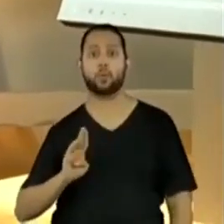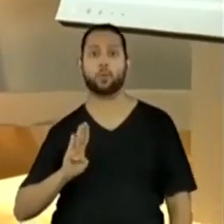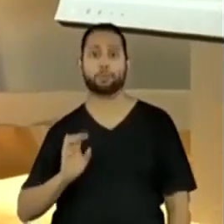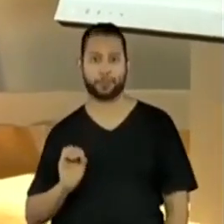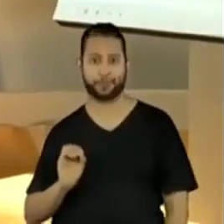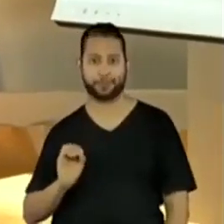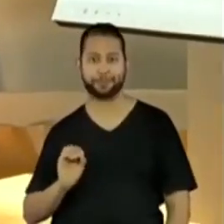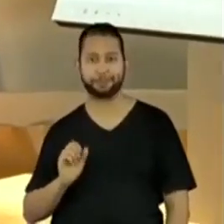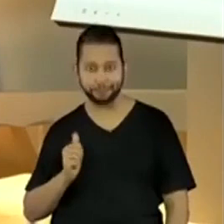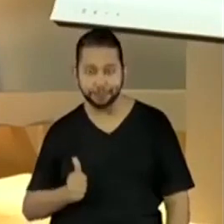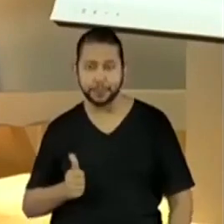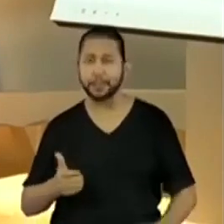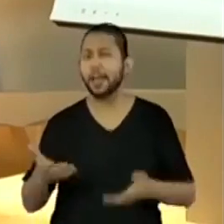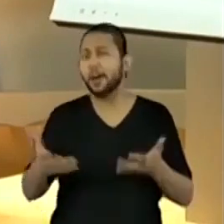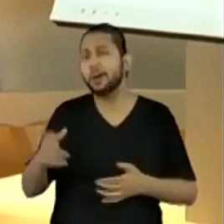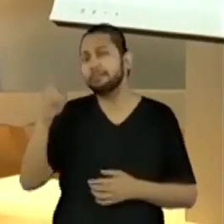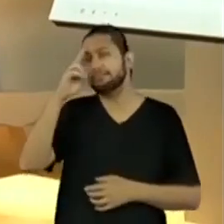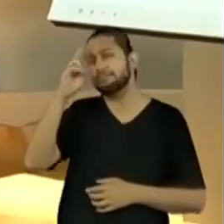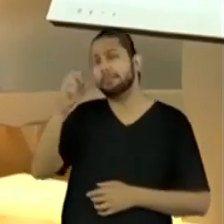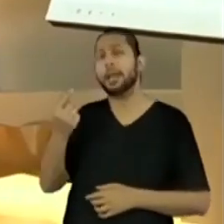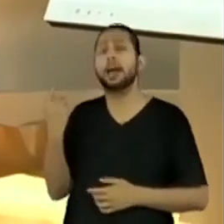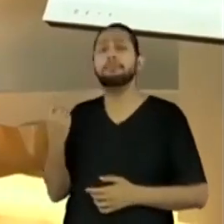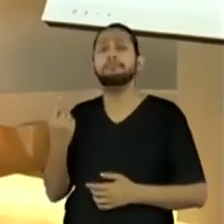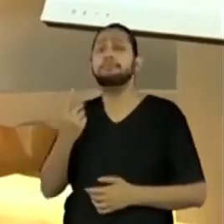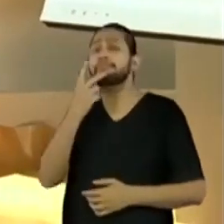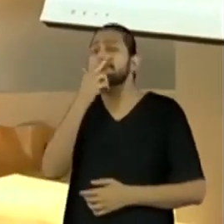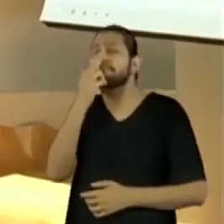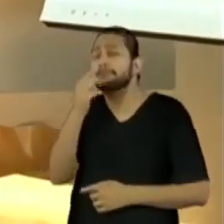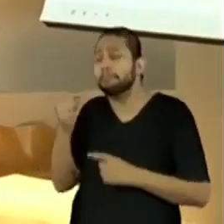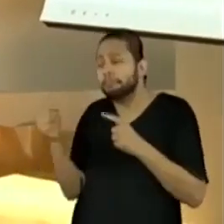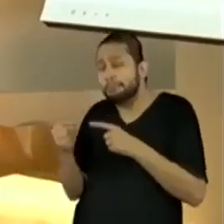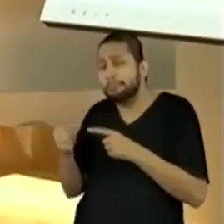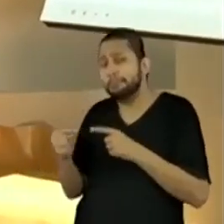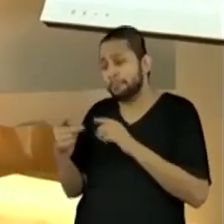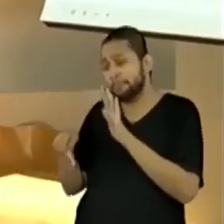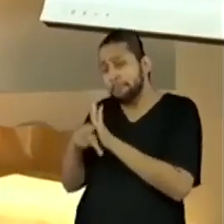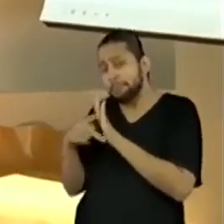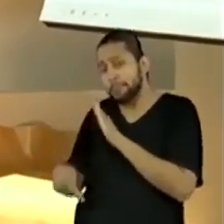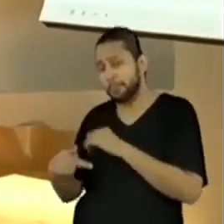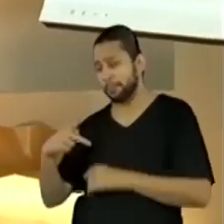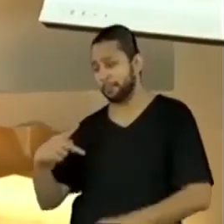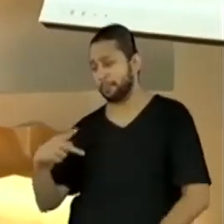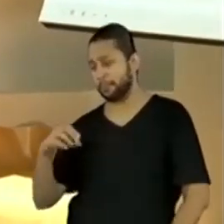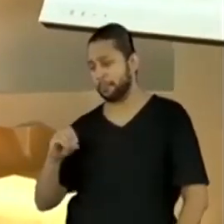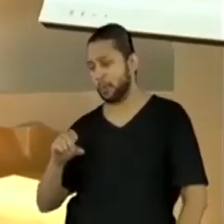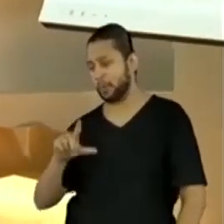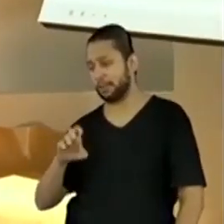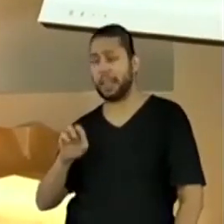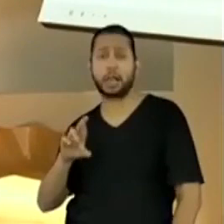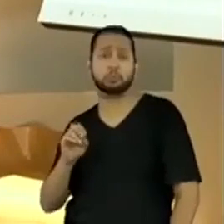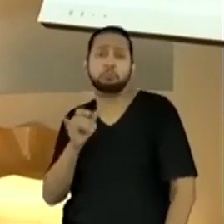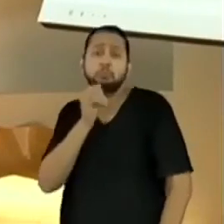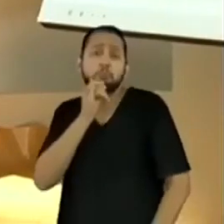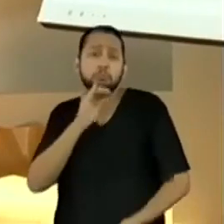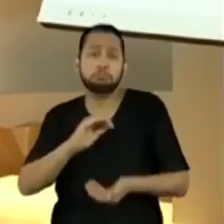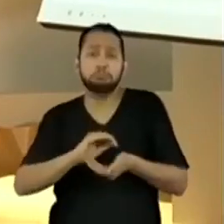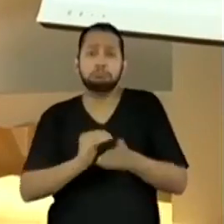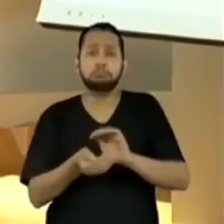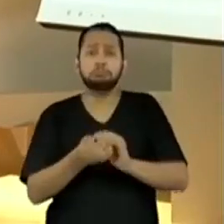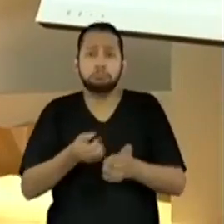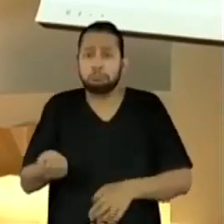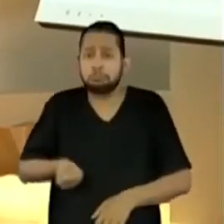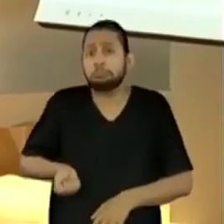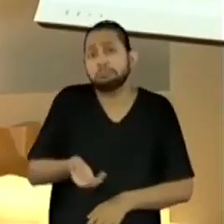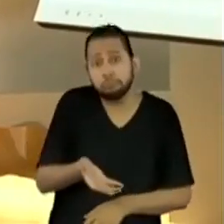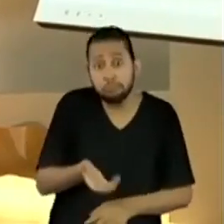algumas características que os poliedros, ou esse cubo aqui,